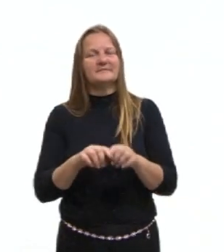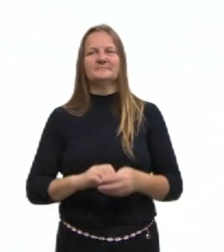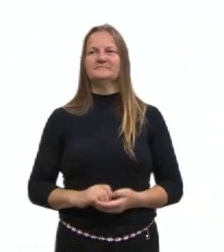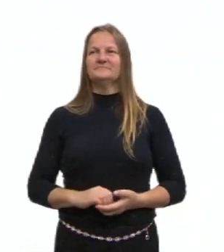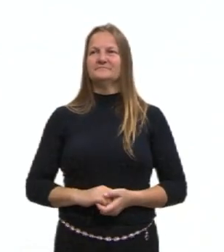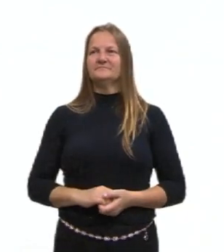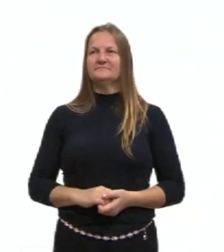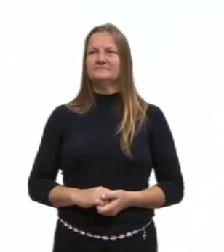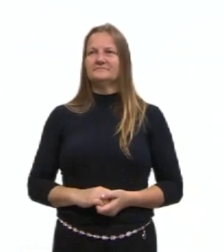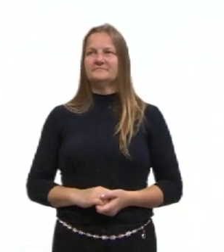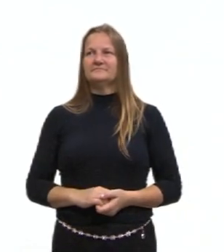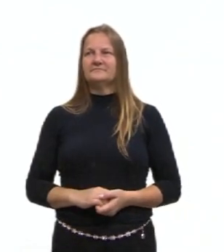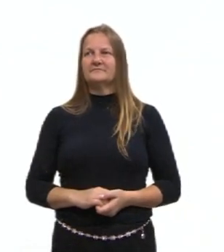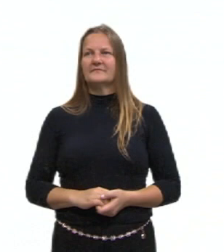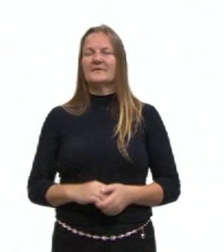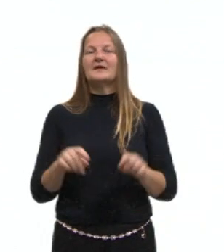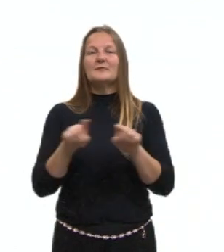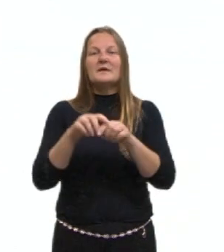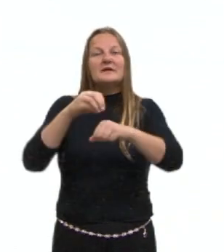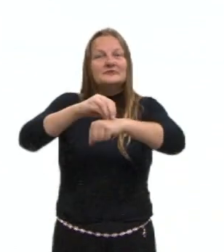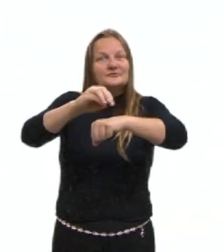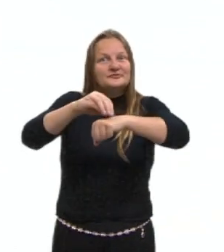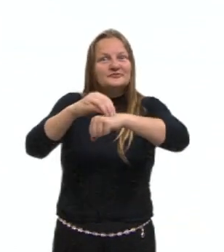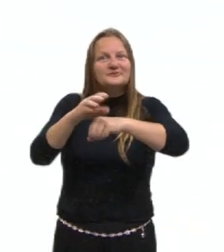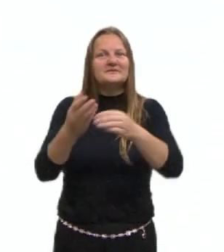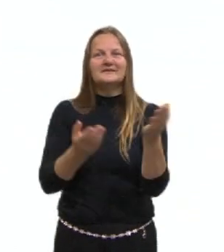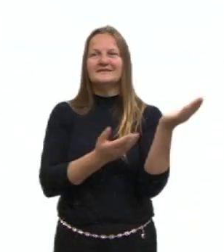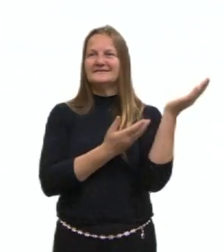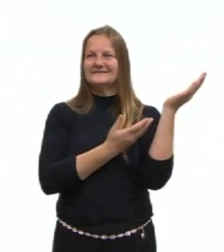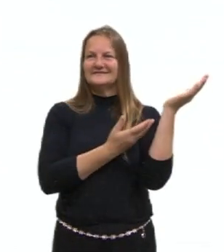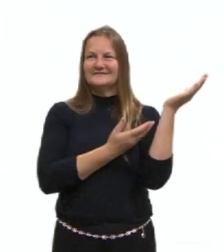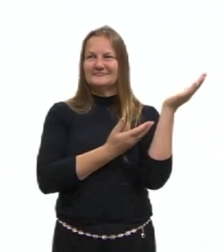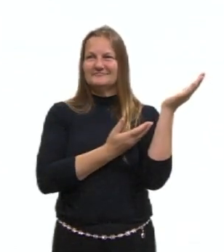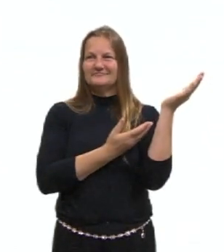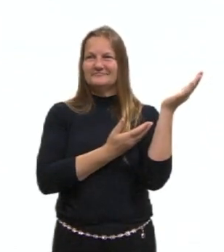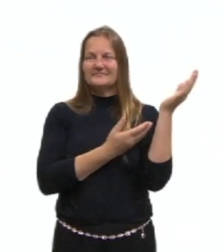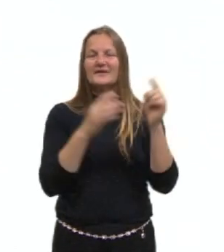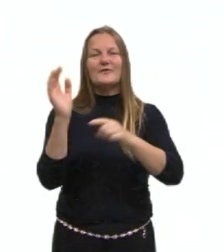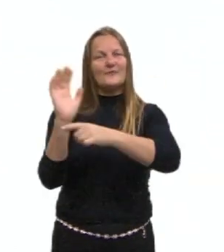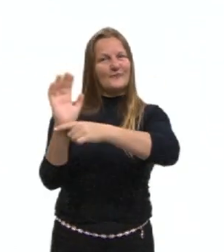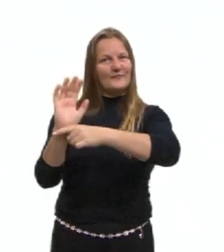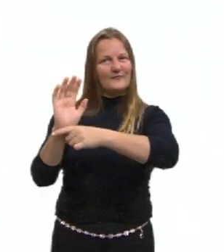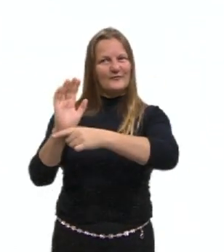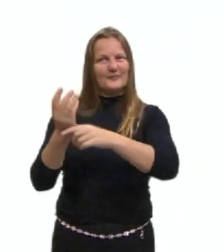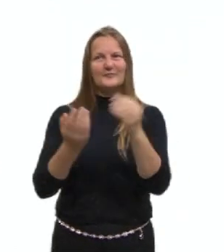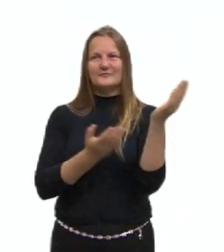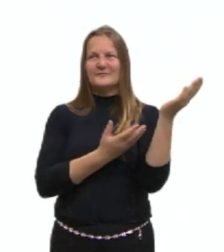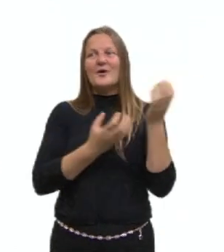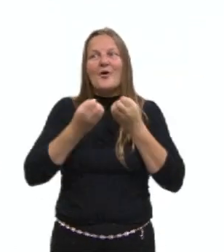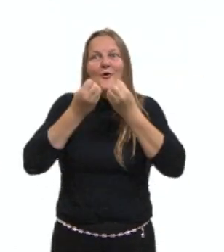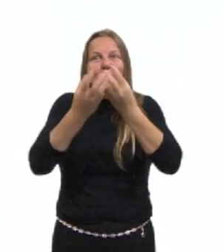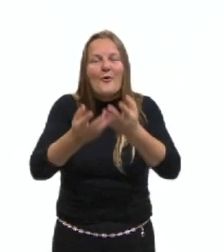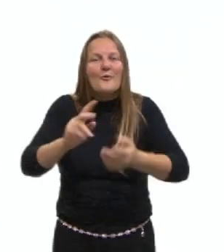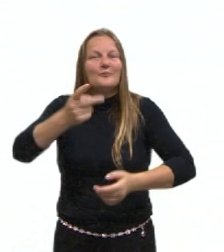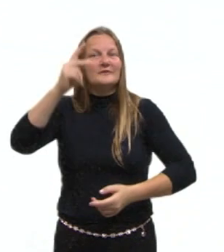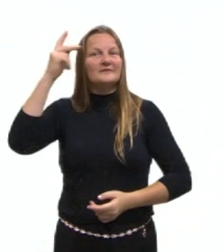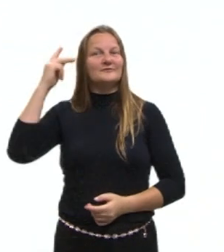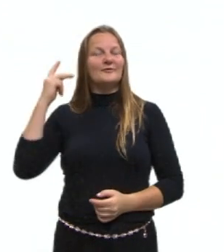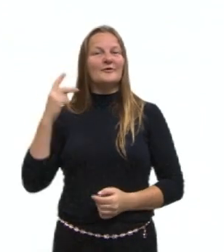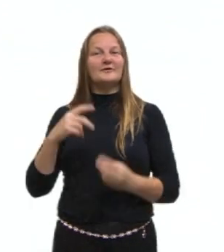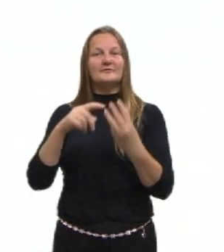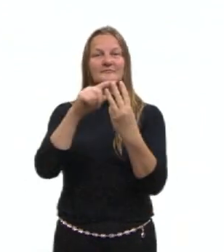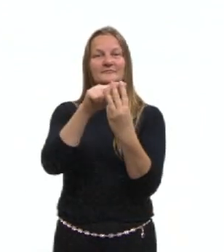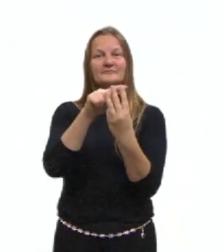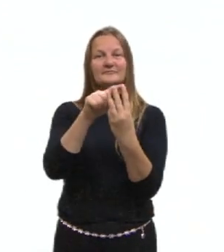Certo. Então, aqui a gente traz para vocês também uma recomendação de um filme, né, que conta a história da